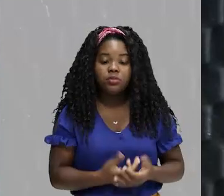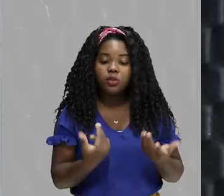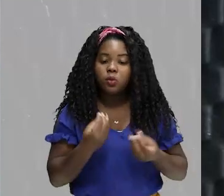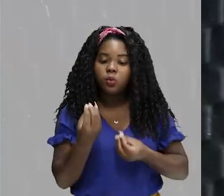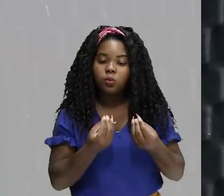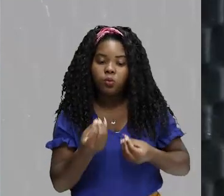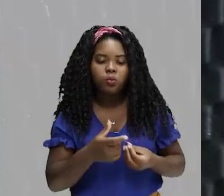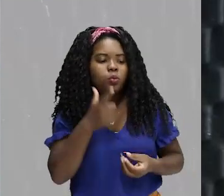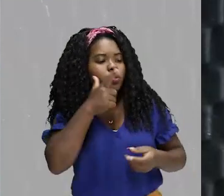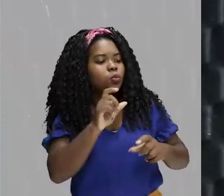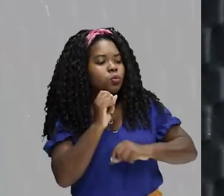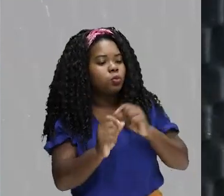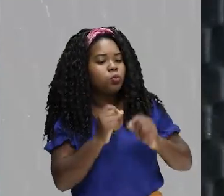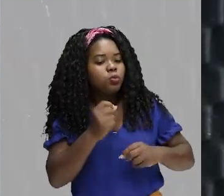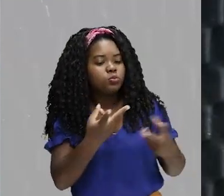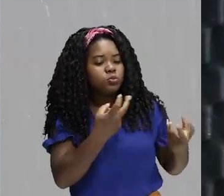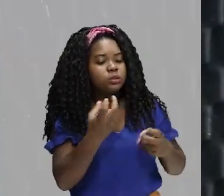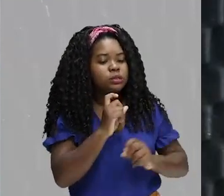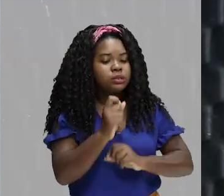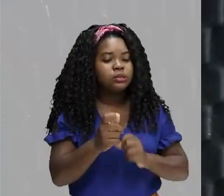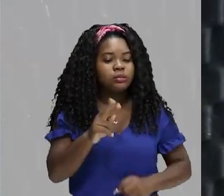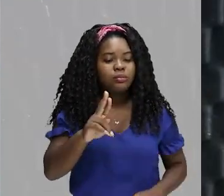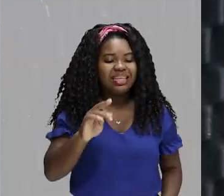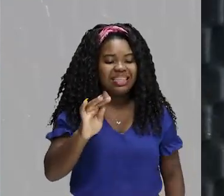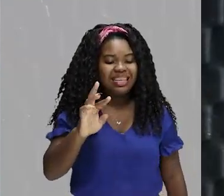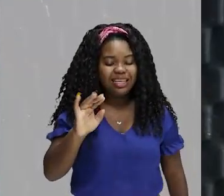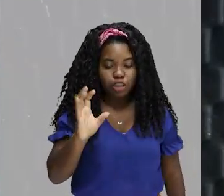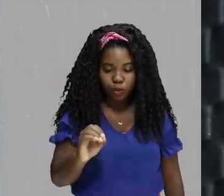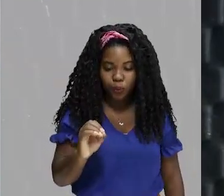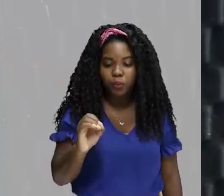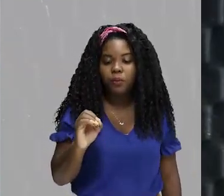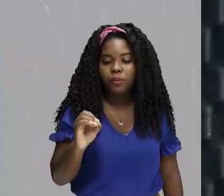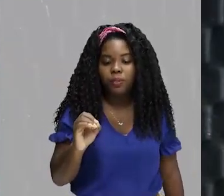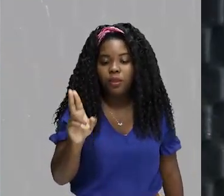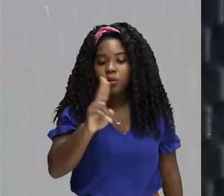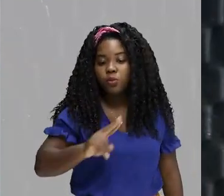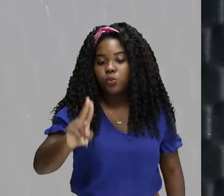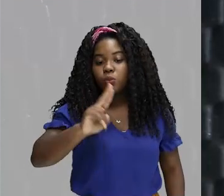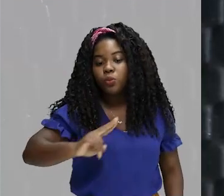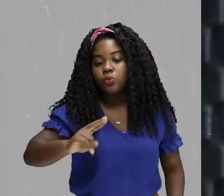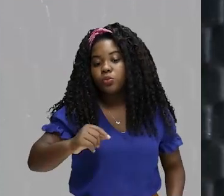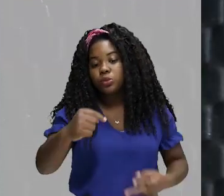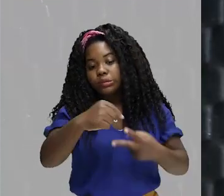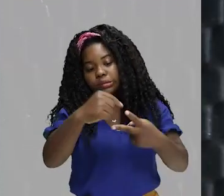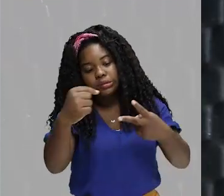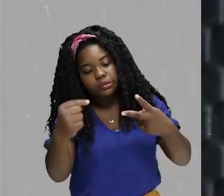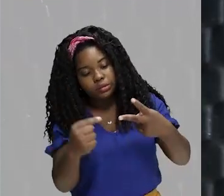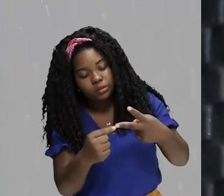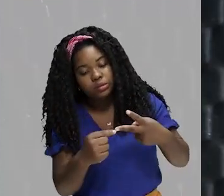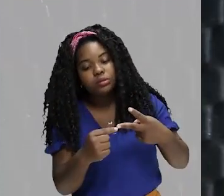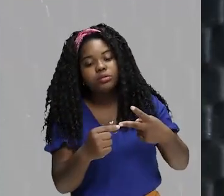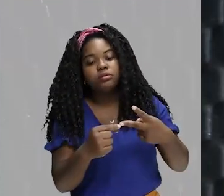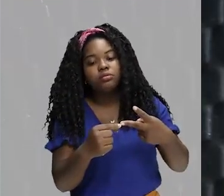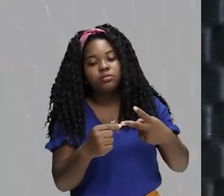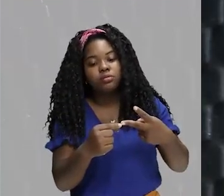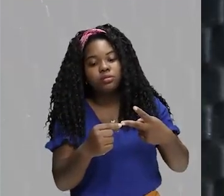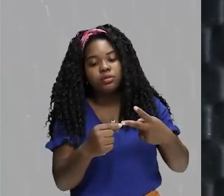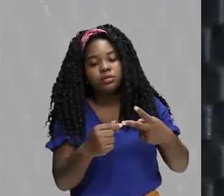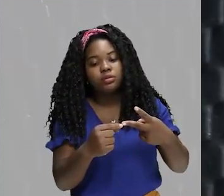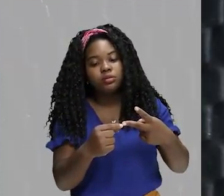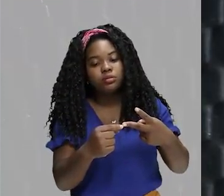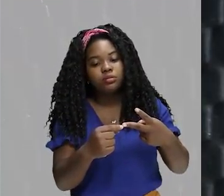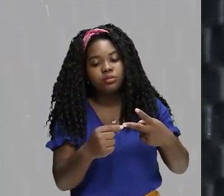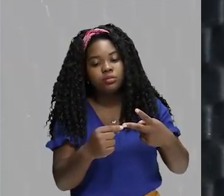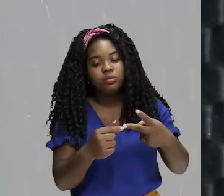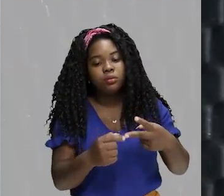identificar que se trata do pretérito do subjuntivo utilizando essas duas, essa observação, tá?